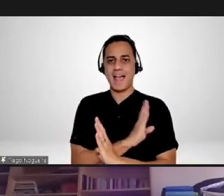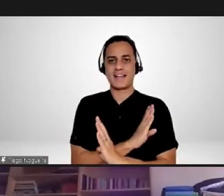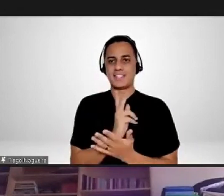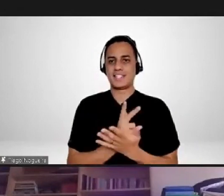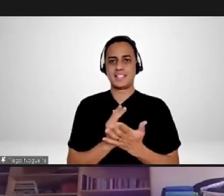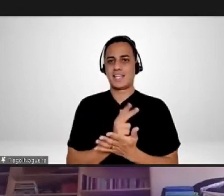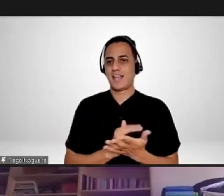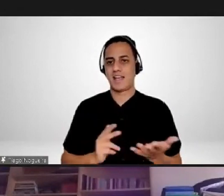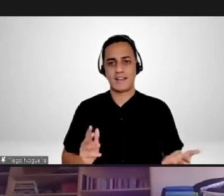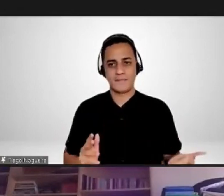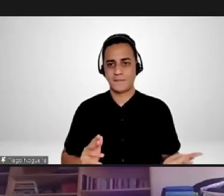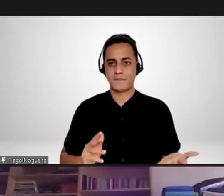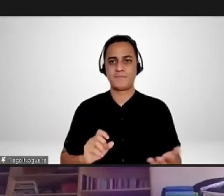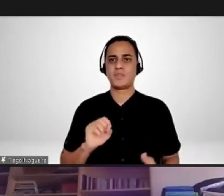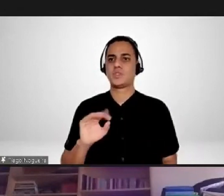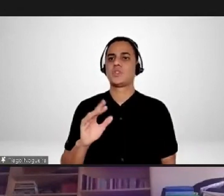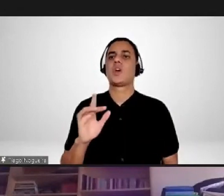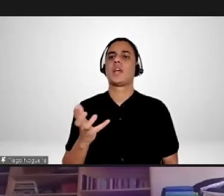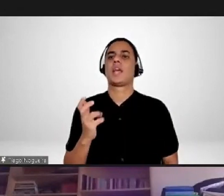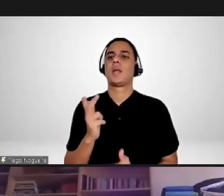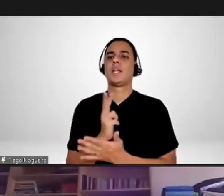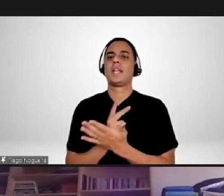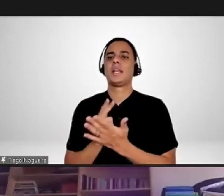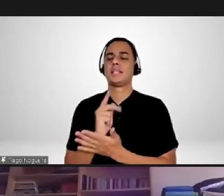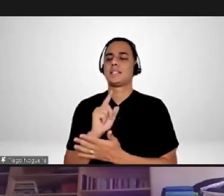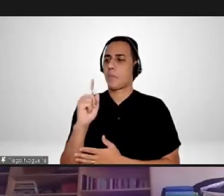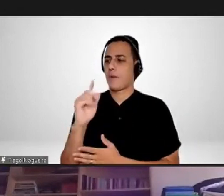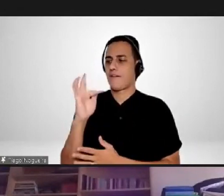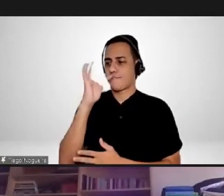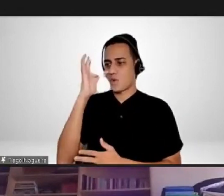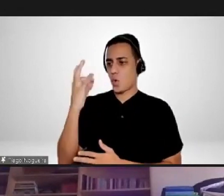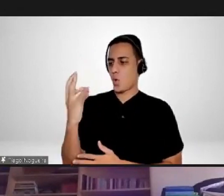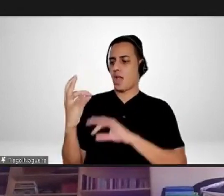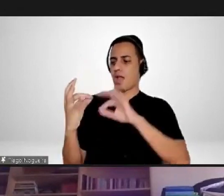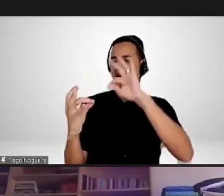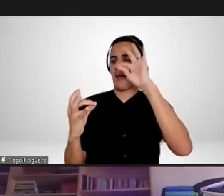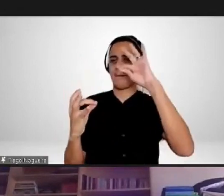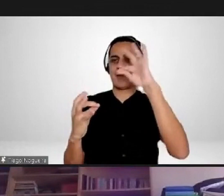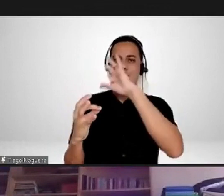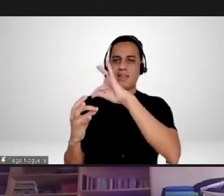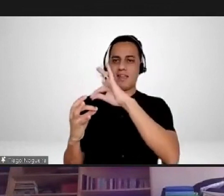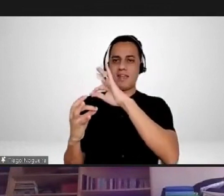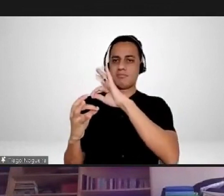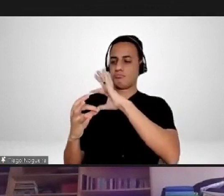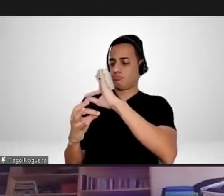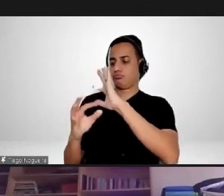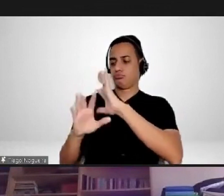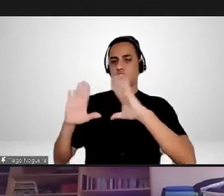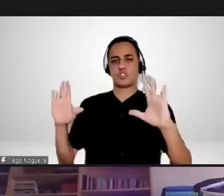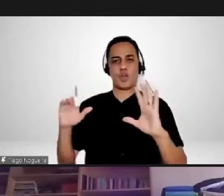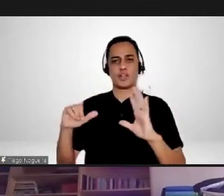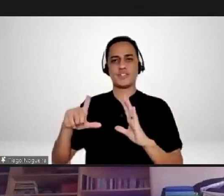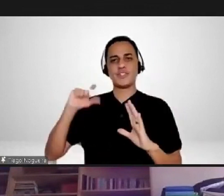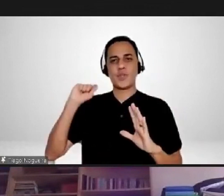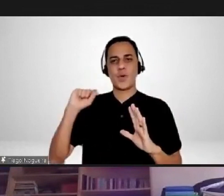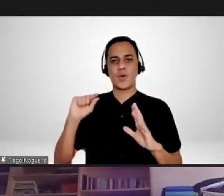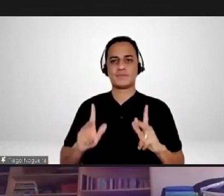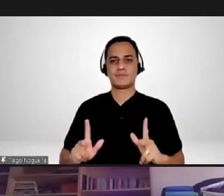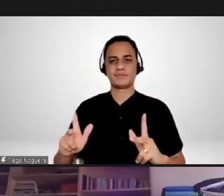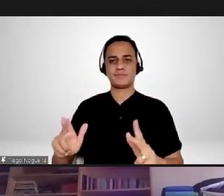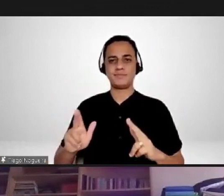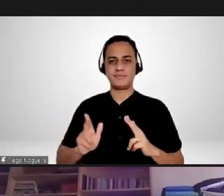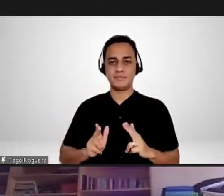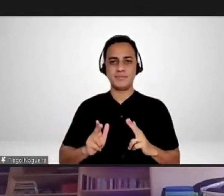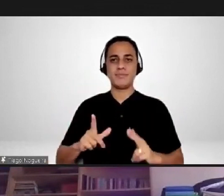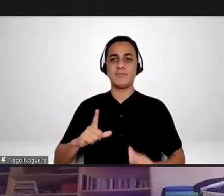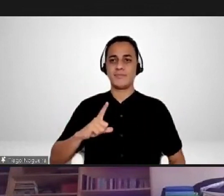Eu só quero desenhar um pedaço da flor com a abelha em cima. Cada um vai ter as suas próprias escolhas